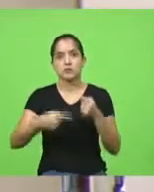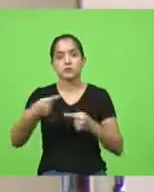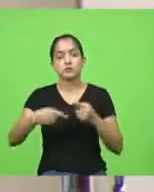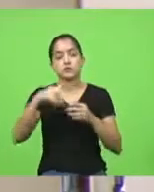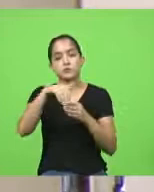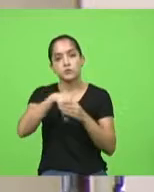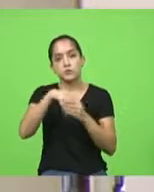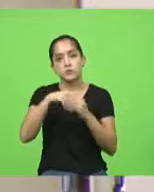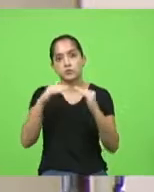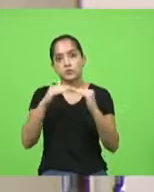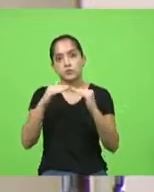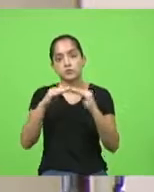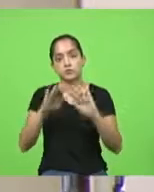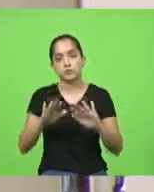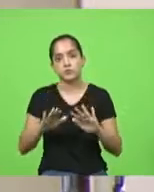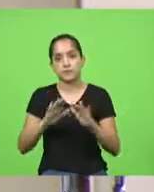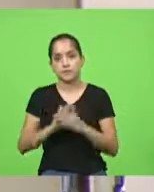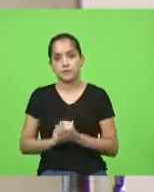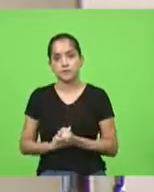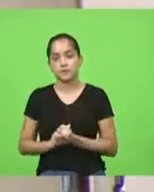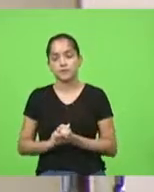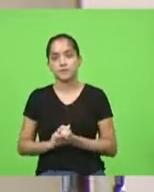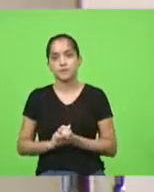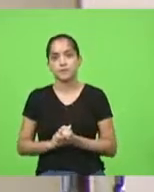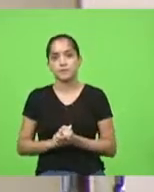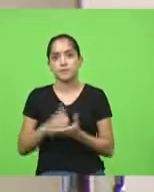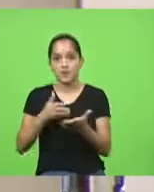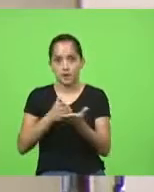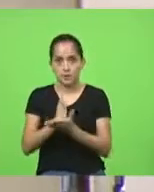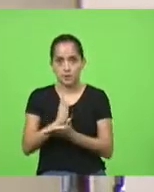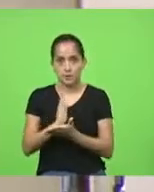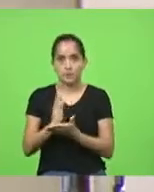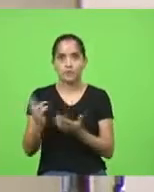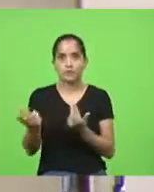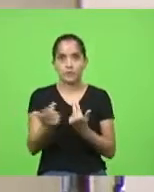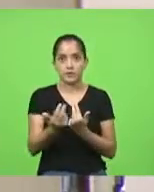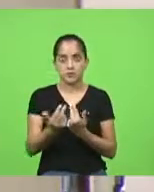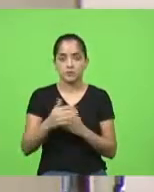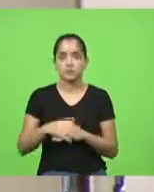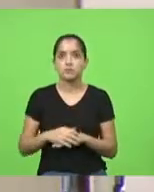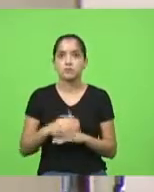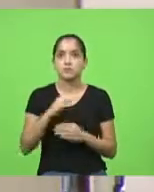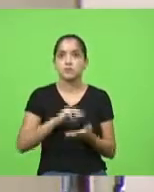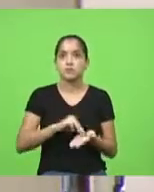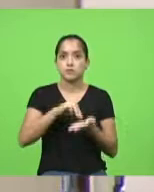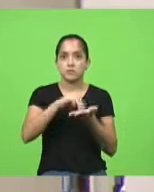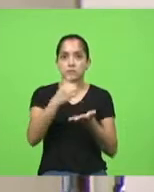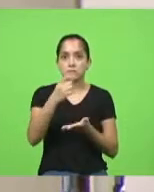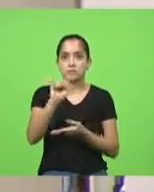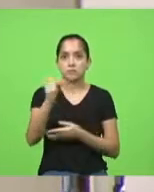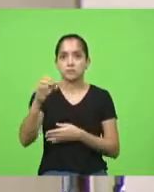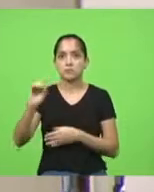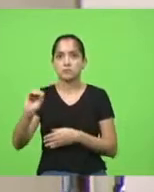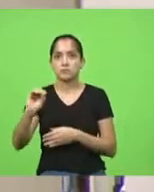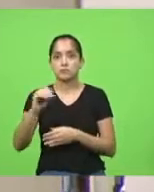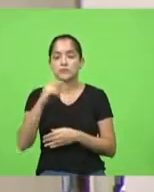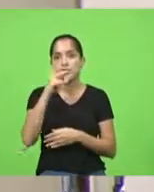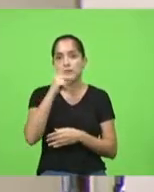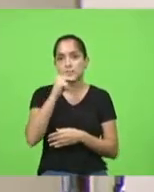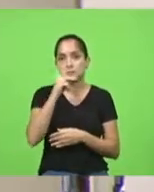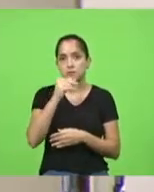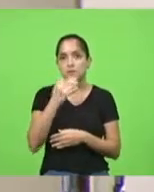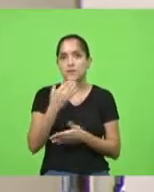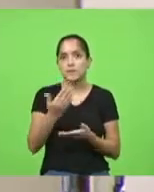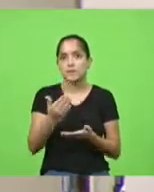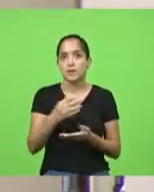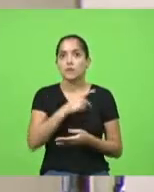em votação. Deputados que aprovam, permaneçam como se encontra. Aprovado por unanimidade. Moção 180, autor deputado Kennedy Nunes, apelando ao